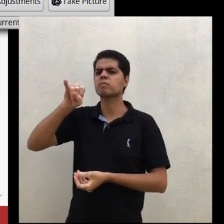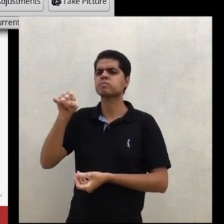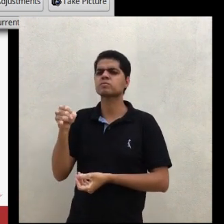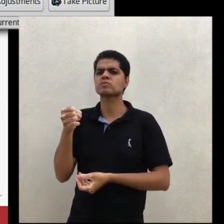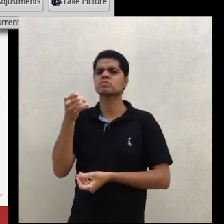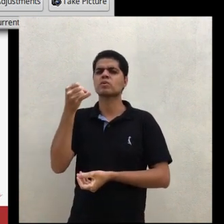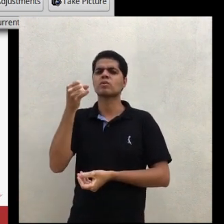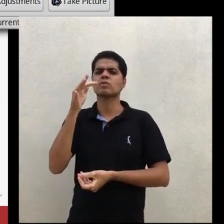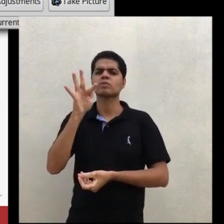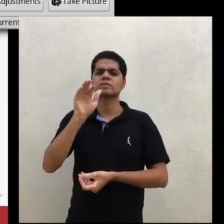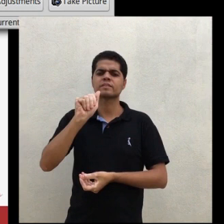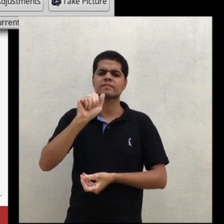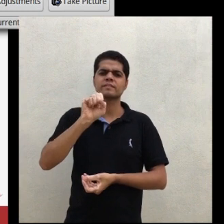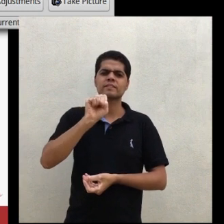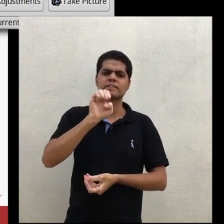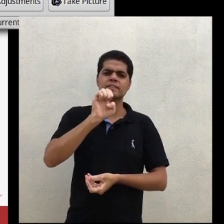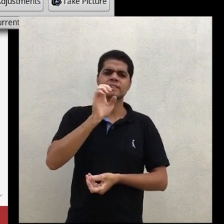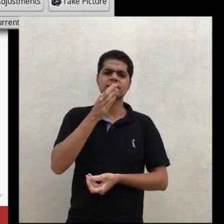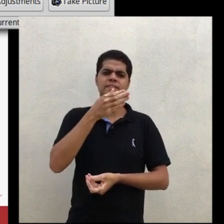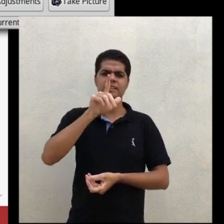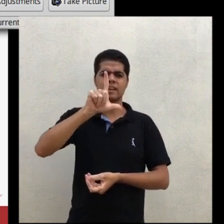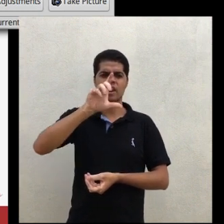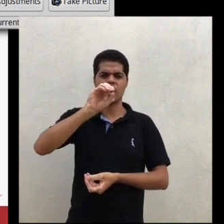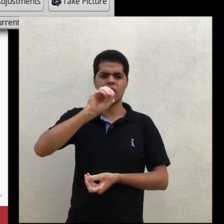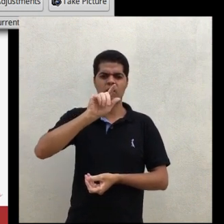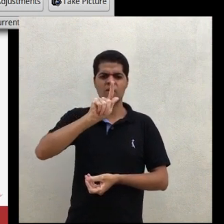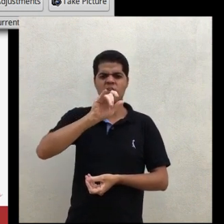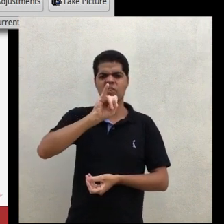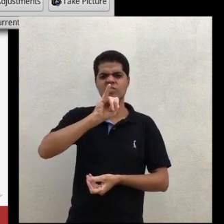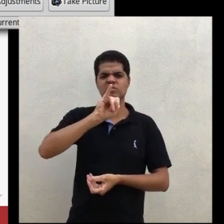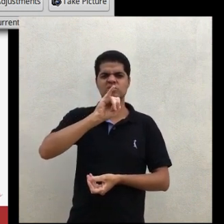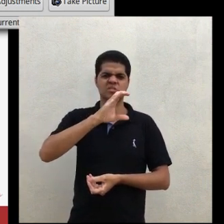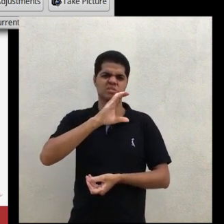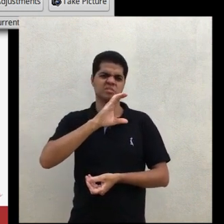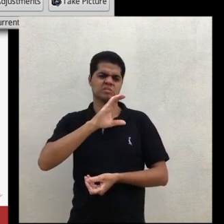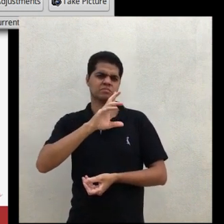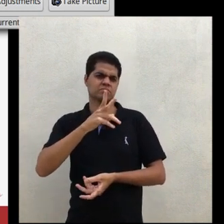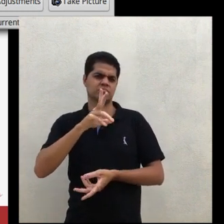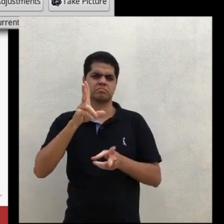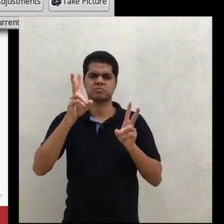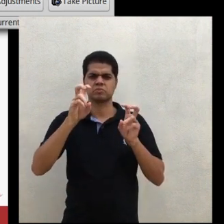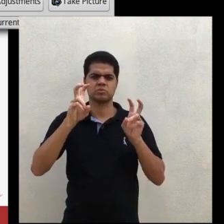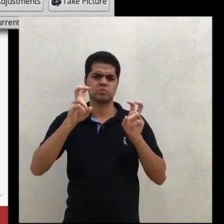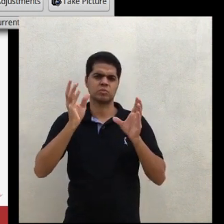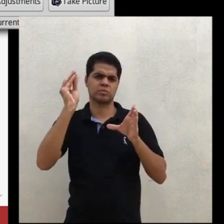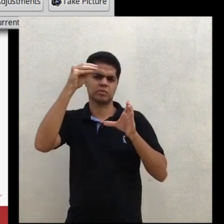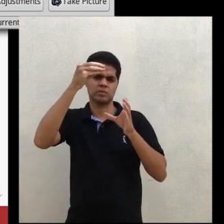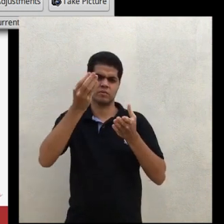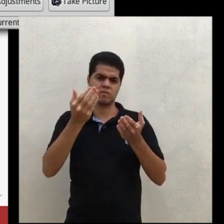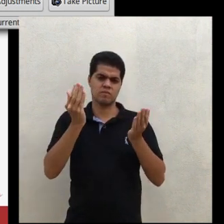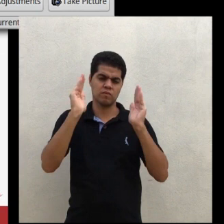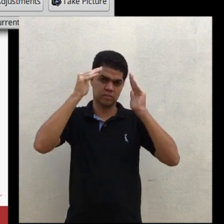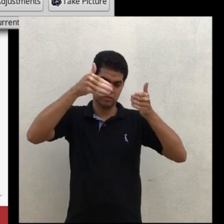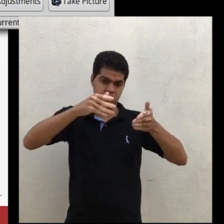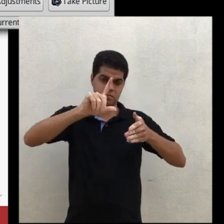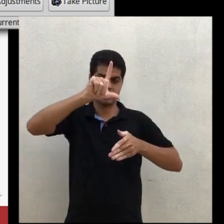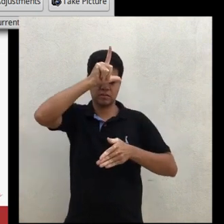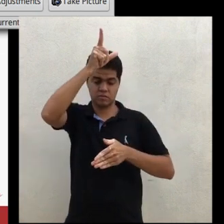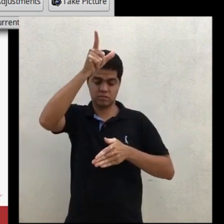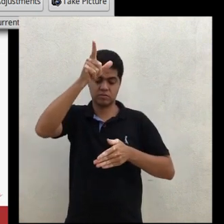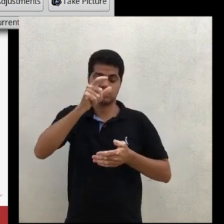JFuzzy Logic, alguma coisa nesse sentido, mas eu vou falar esse JFuzzy Logic. Vamos entrar num acordo de como que nós